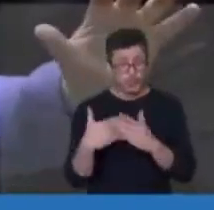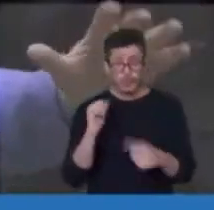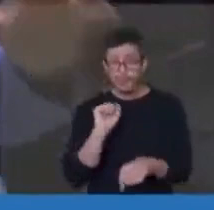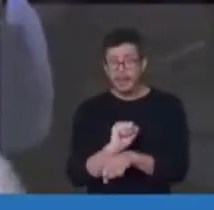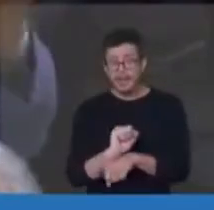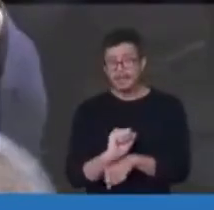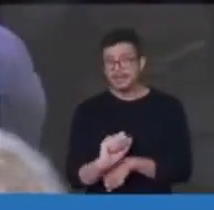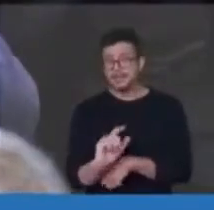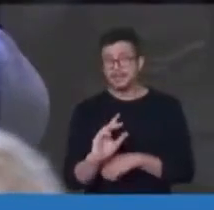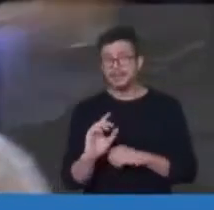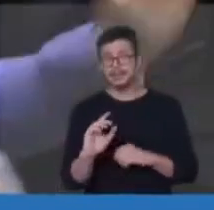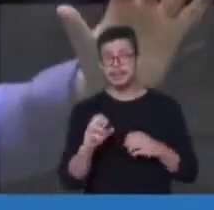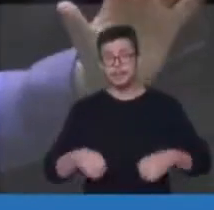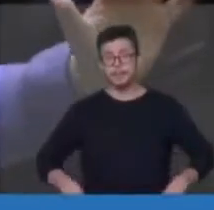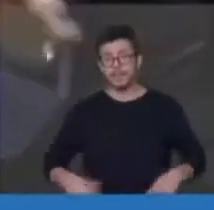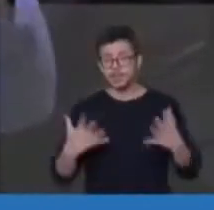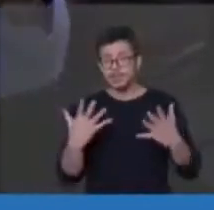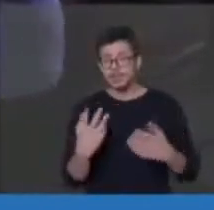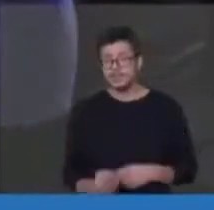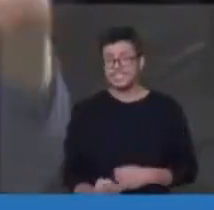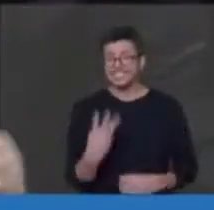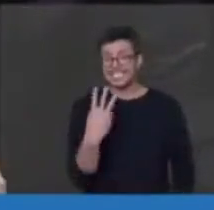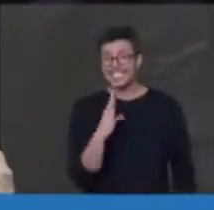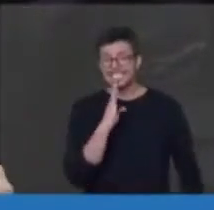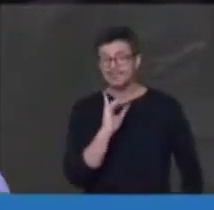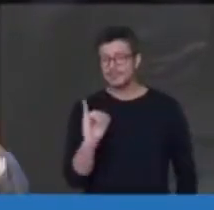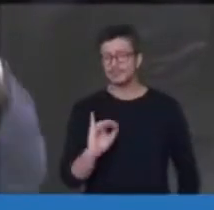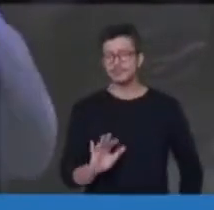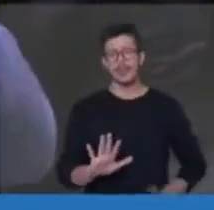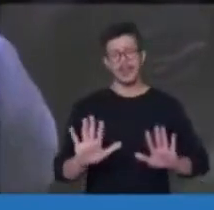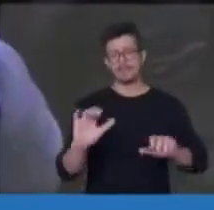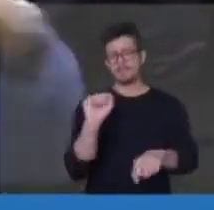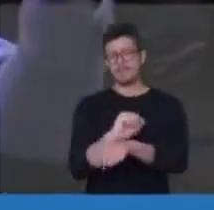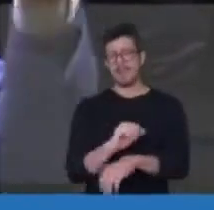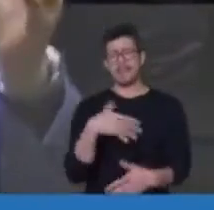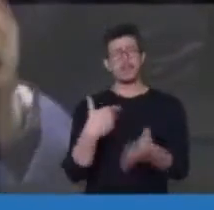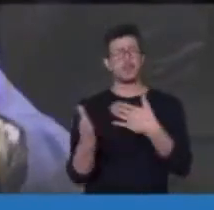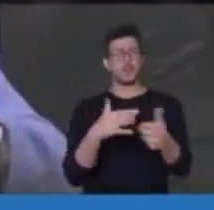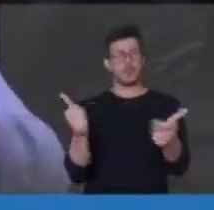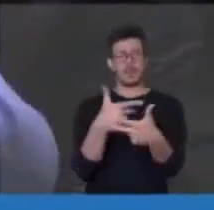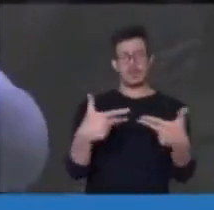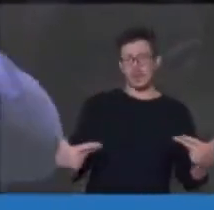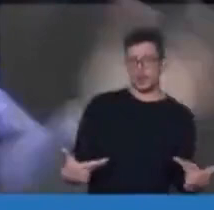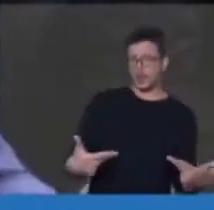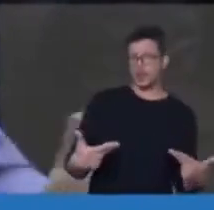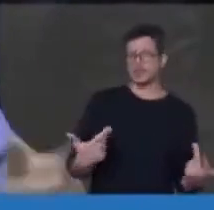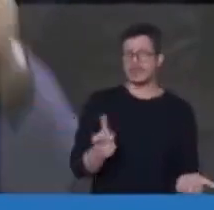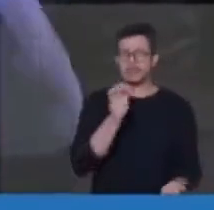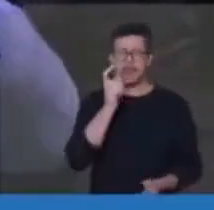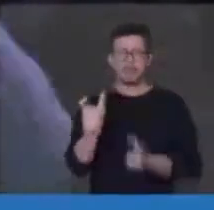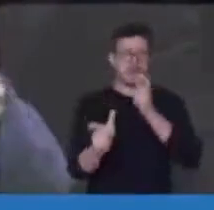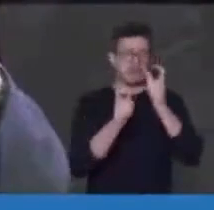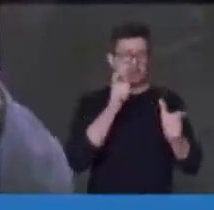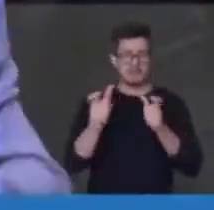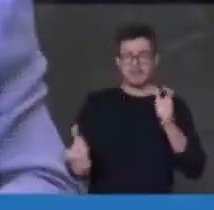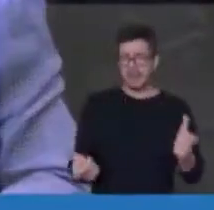Vou acabar com essa história de racismo. Qualquer coisa é racismo. Não pode falar esclarecedor, não pode falar buraco negro, não